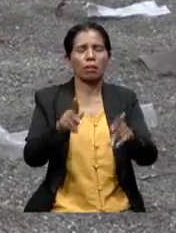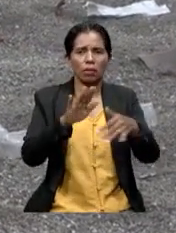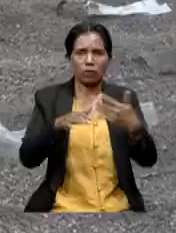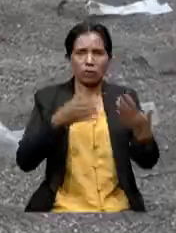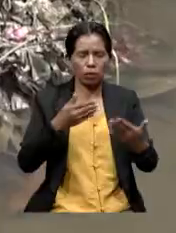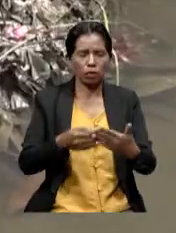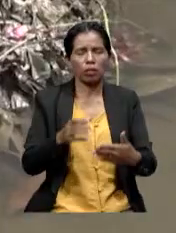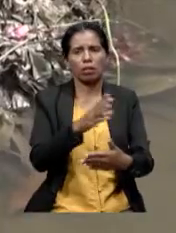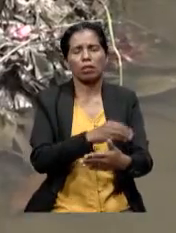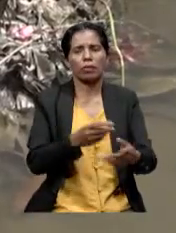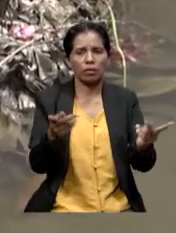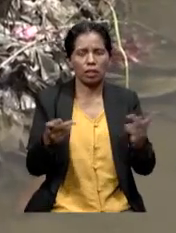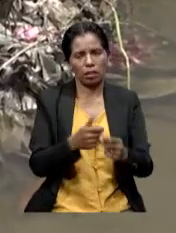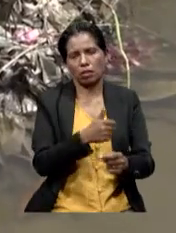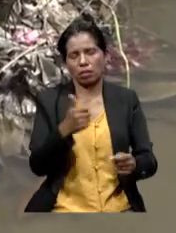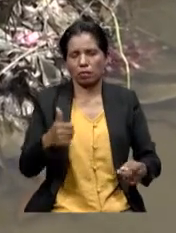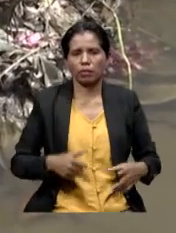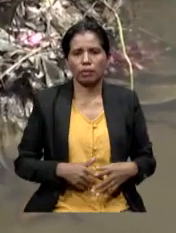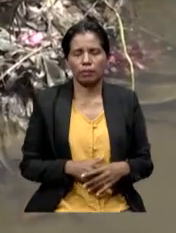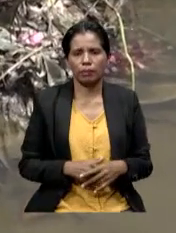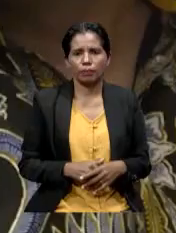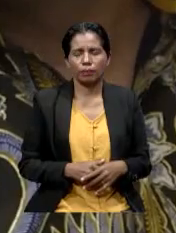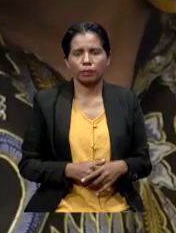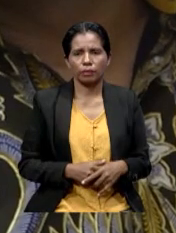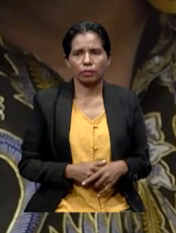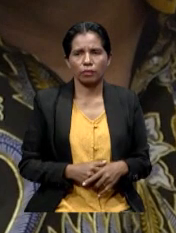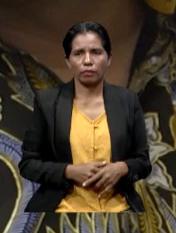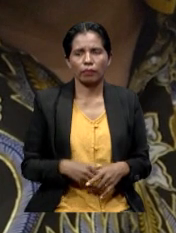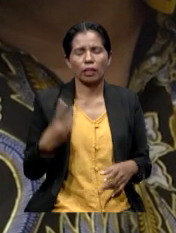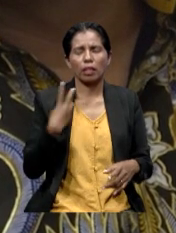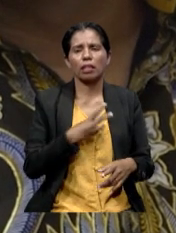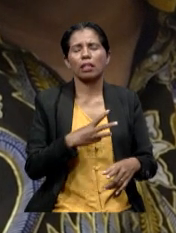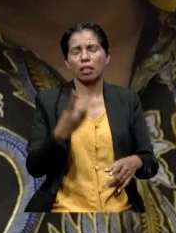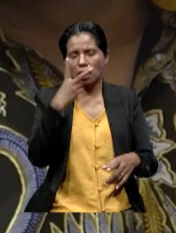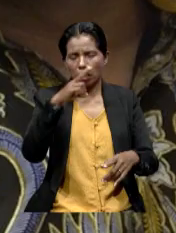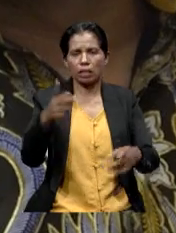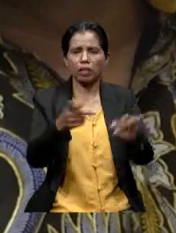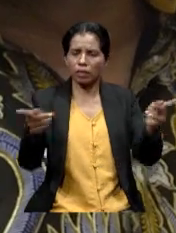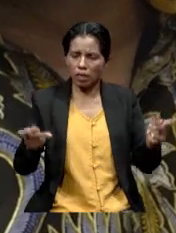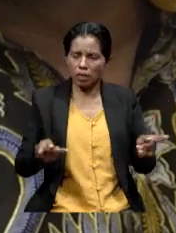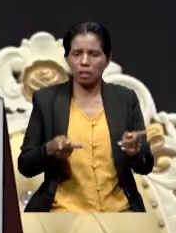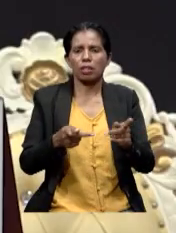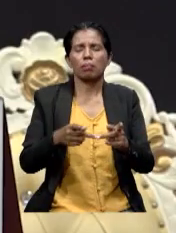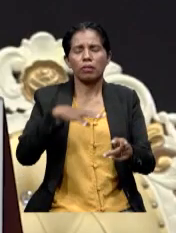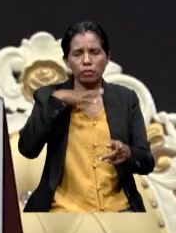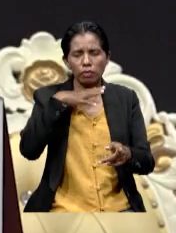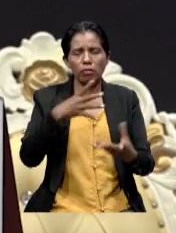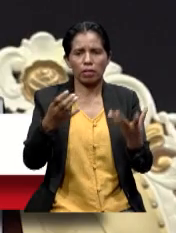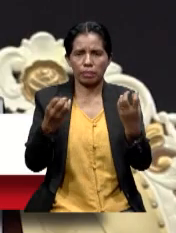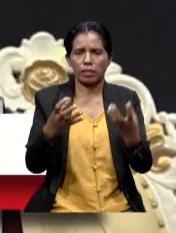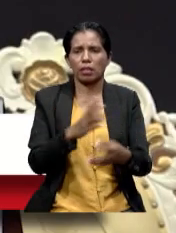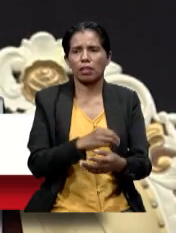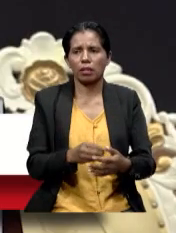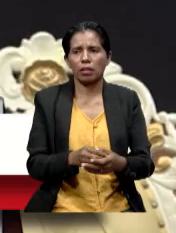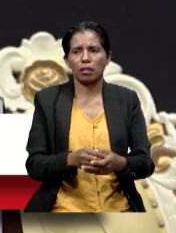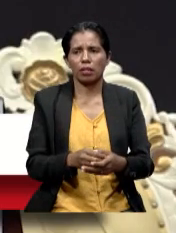liliu biodiversidade sira. Mantenha no preserve etnia meio ambiente terrestre no marítimo ho